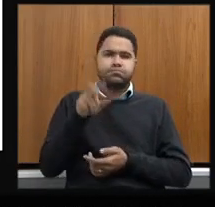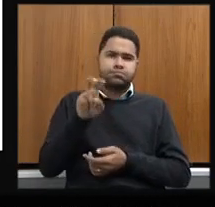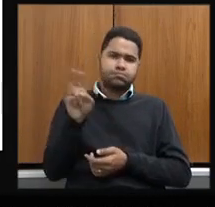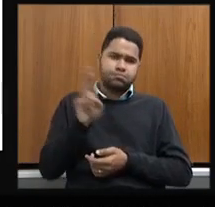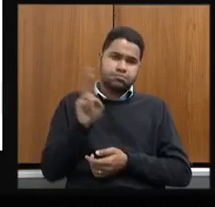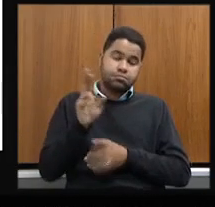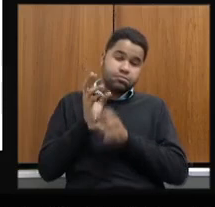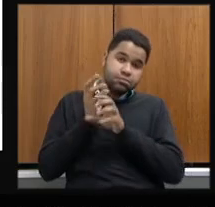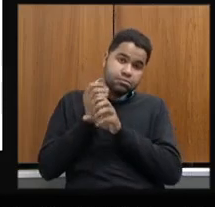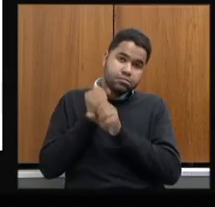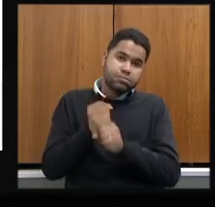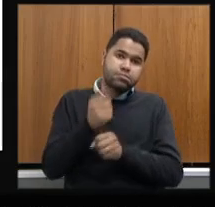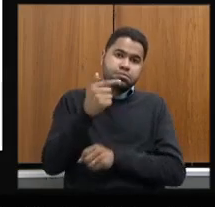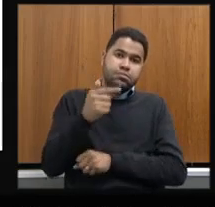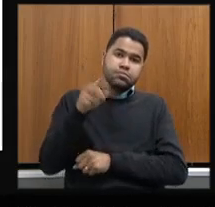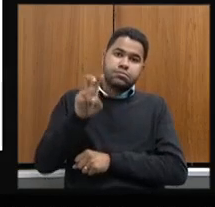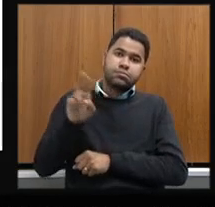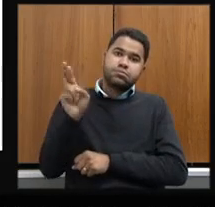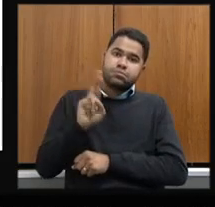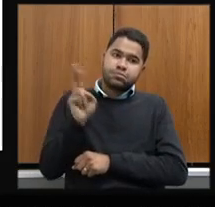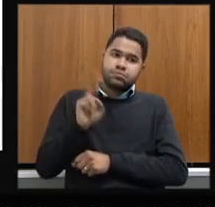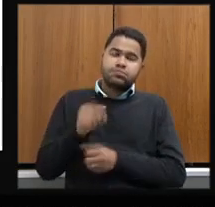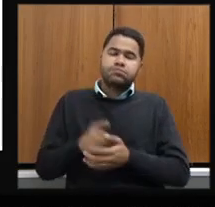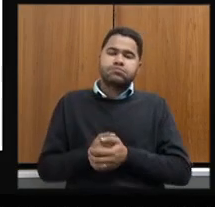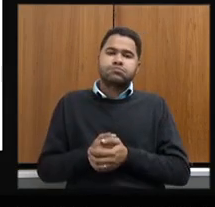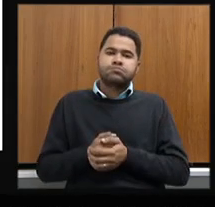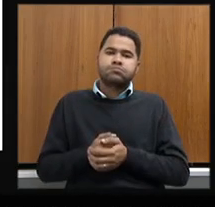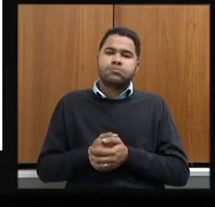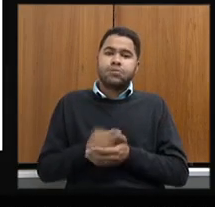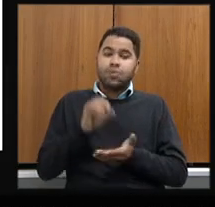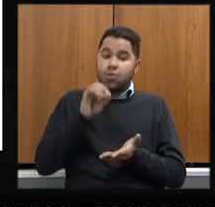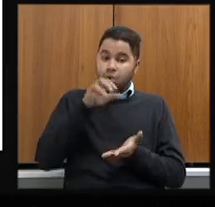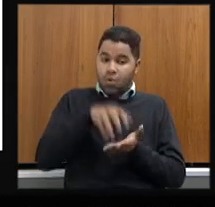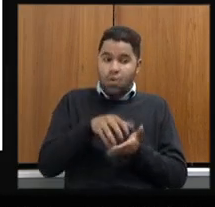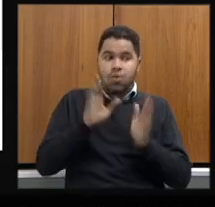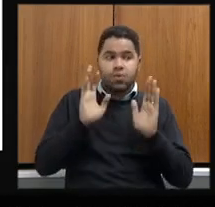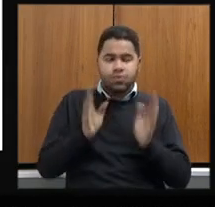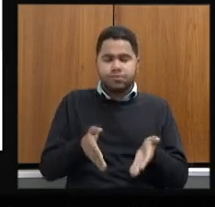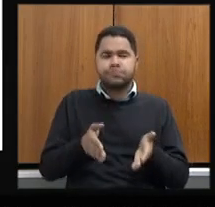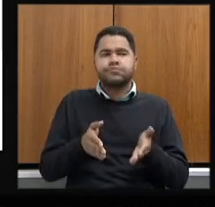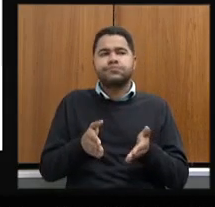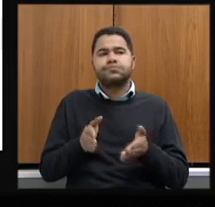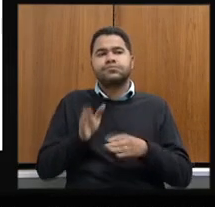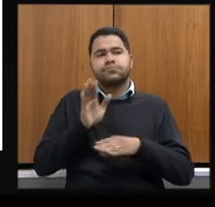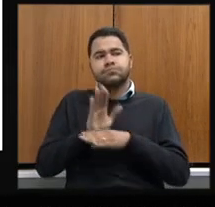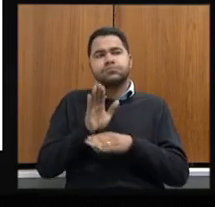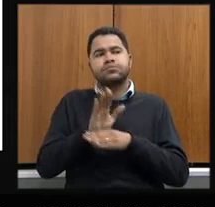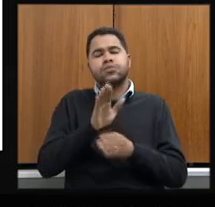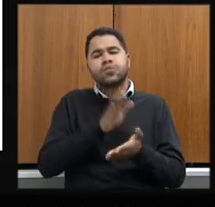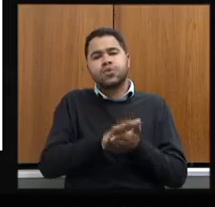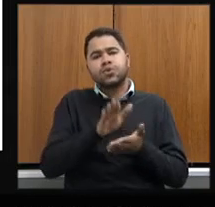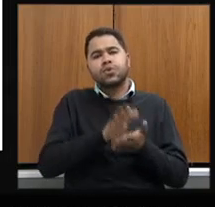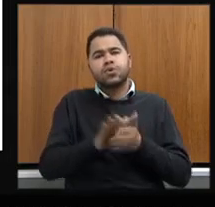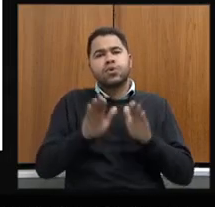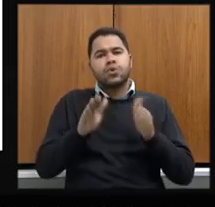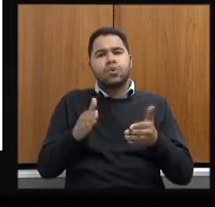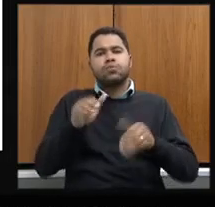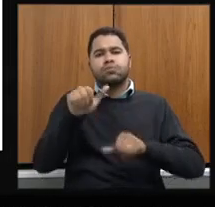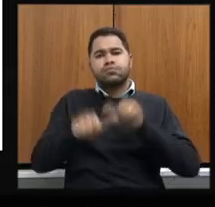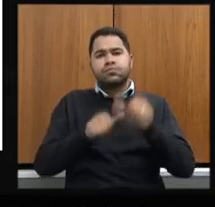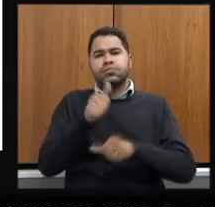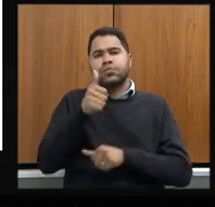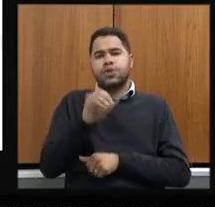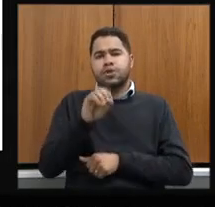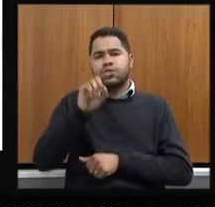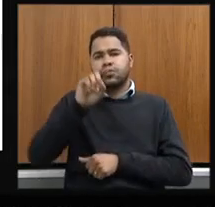reais a totalizando 75 reais aqueles órgãos que já possuíam ajuda de curso específico tiveram reajuste